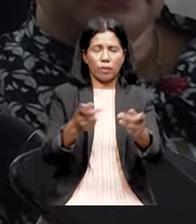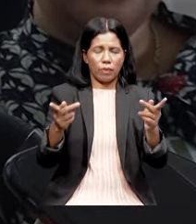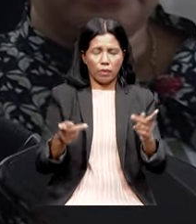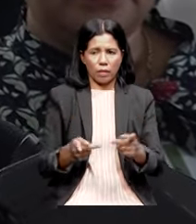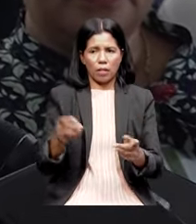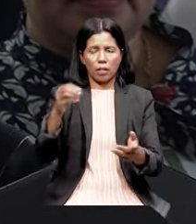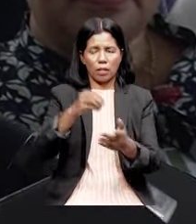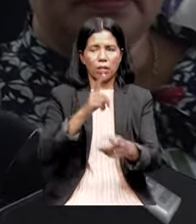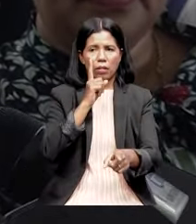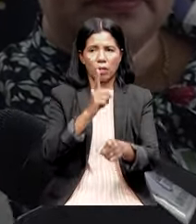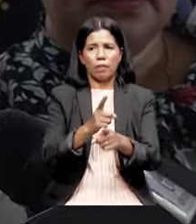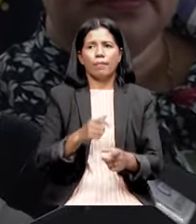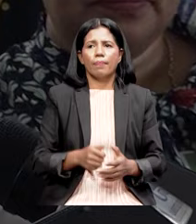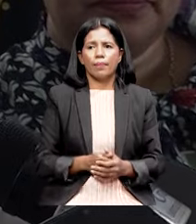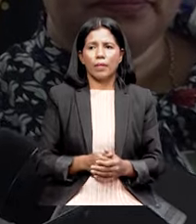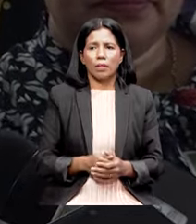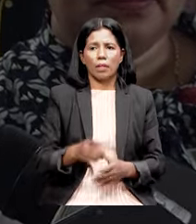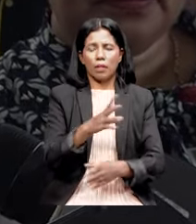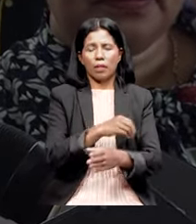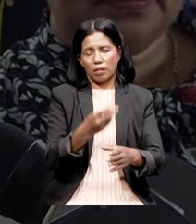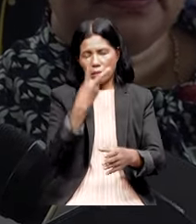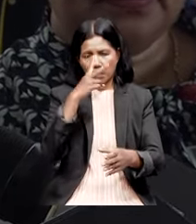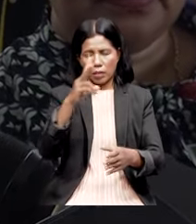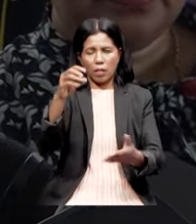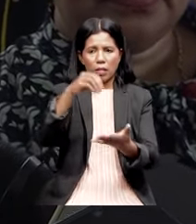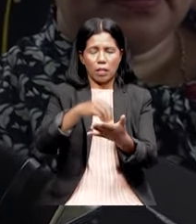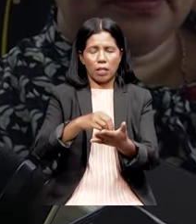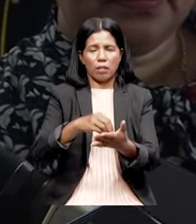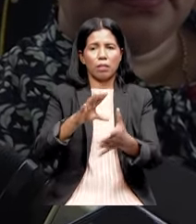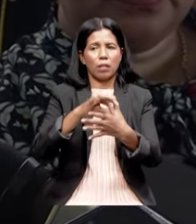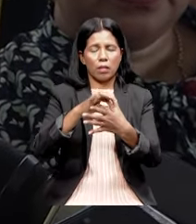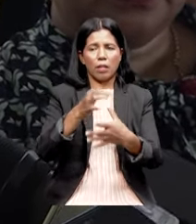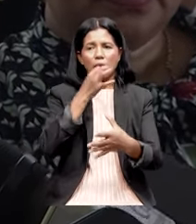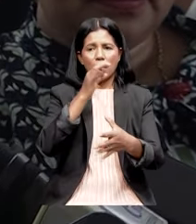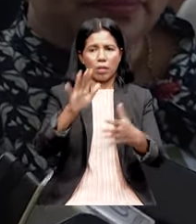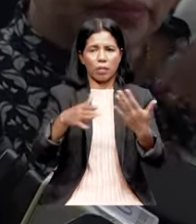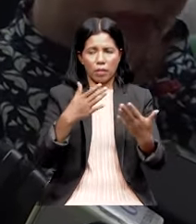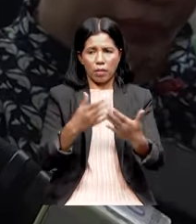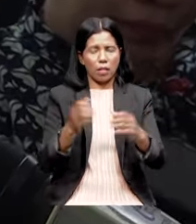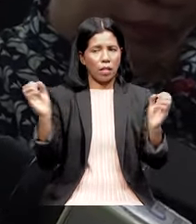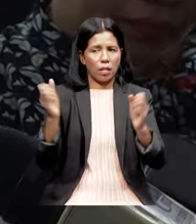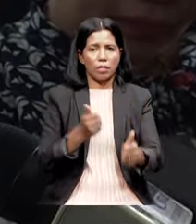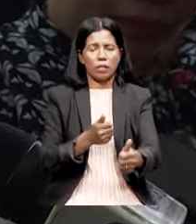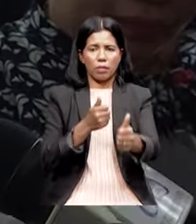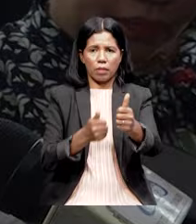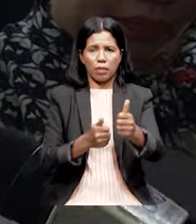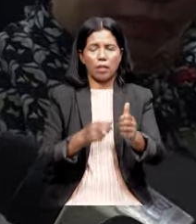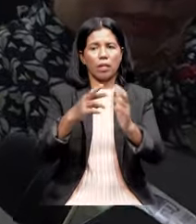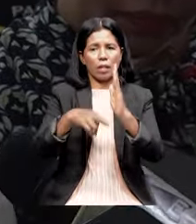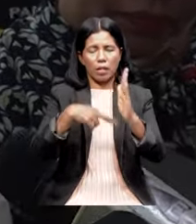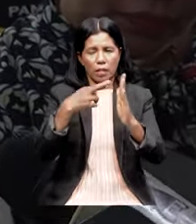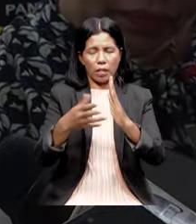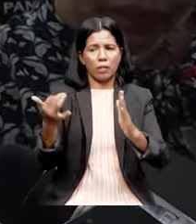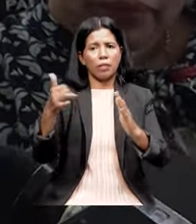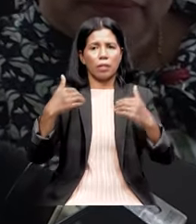bem apropriado. Nega? Temperatura na bem bot sira tau ba hahansar ne la tuir tia ona kriterius ne bema